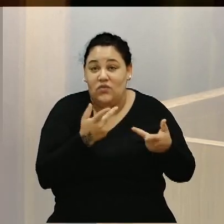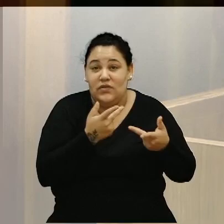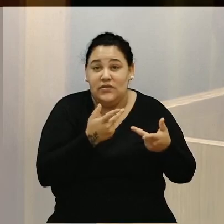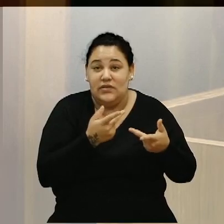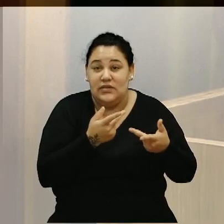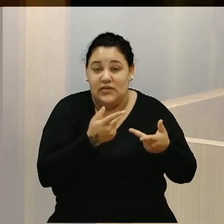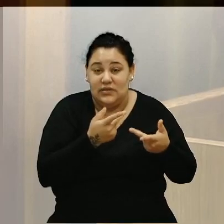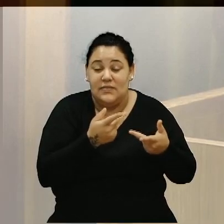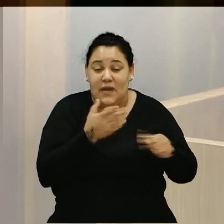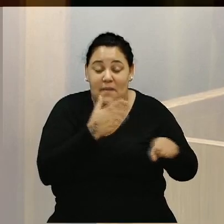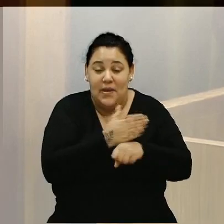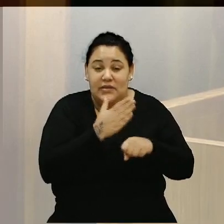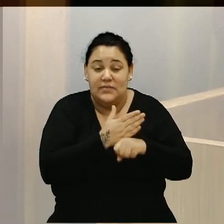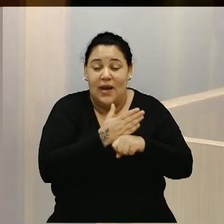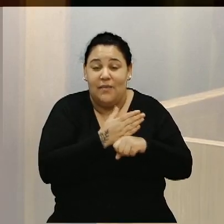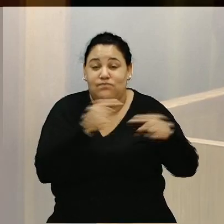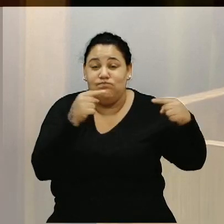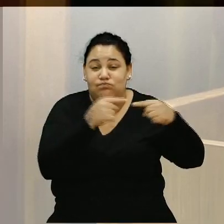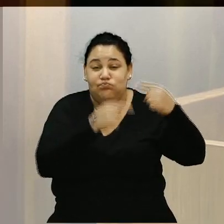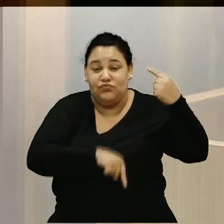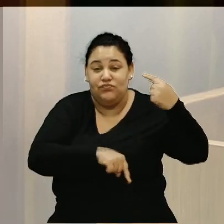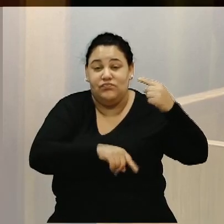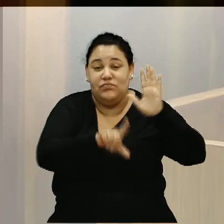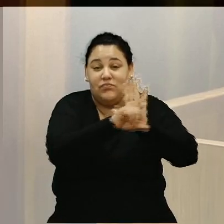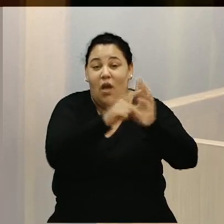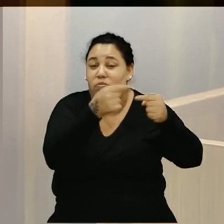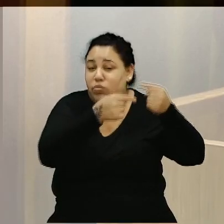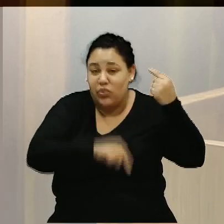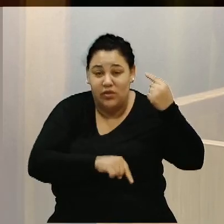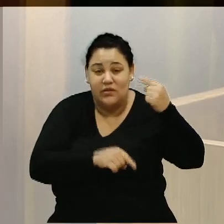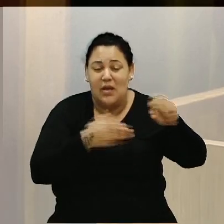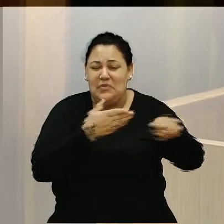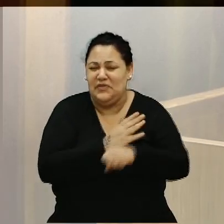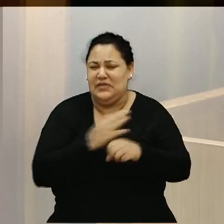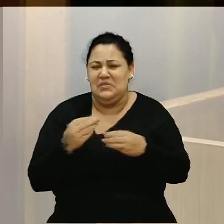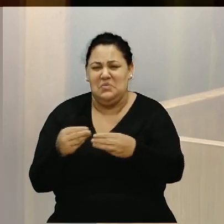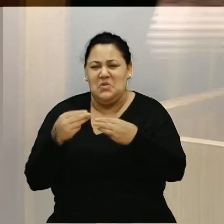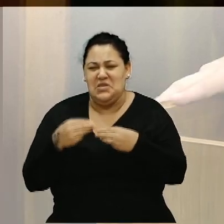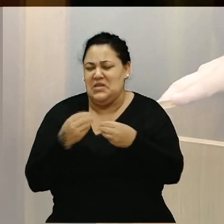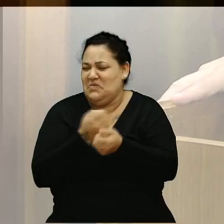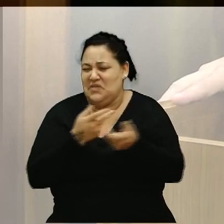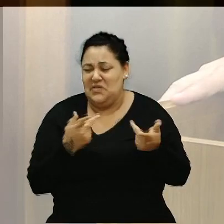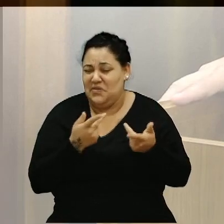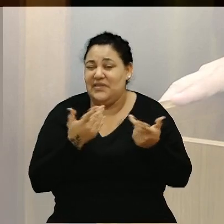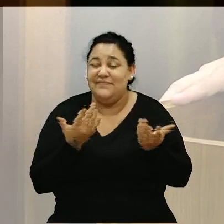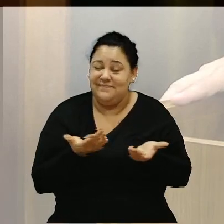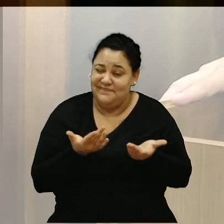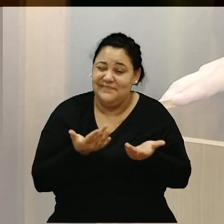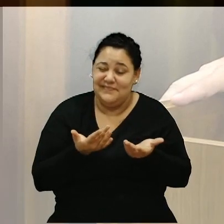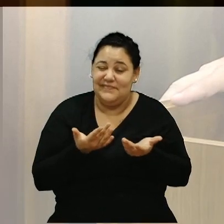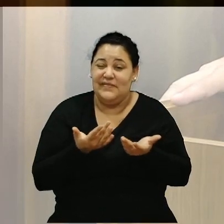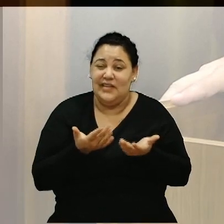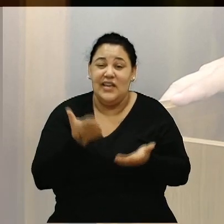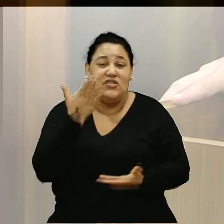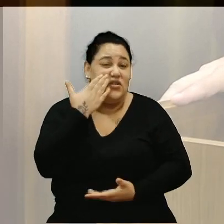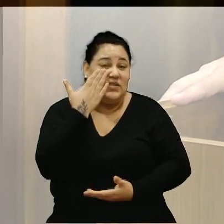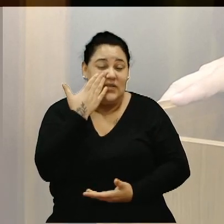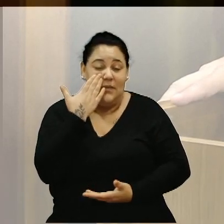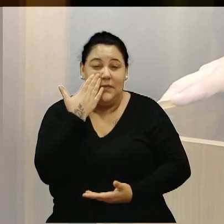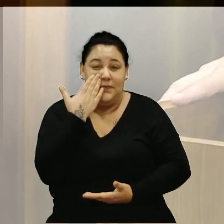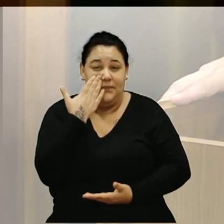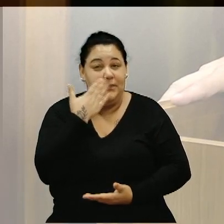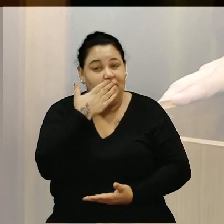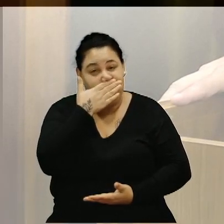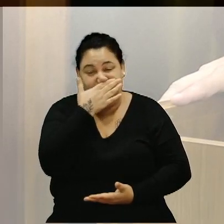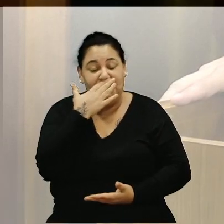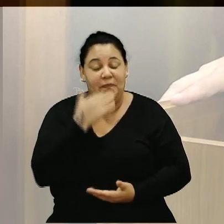xeque inconstitucionalidade, ilegalidade na aprovação de moção, de matéria, e isso vai se virar, né,